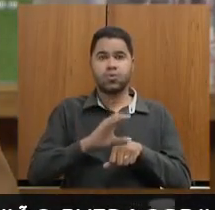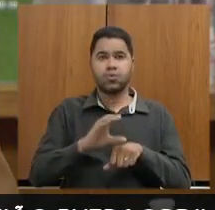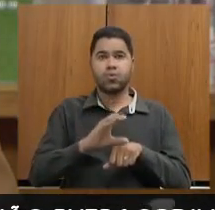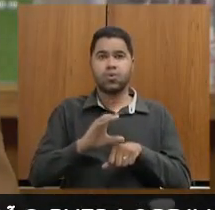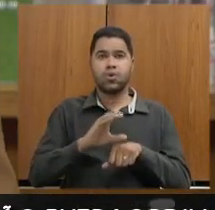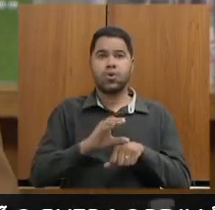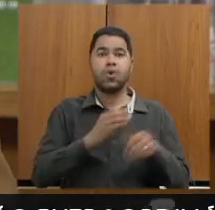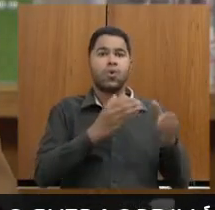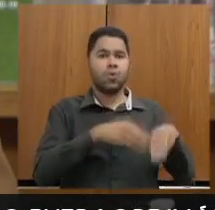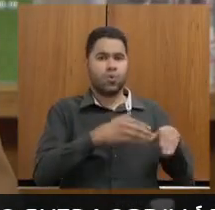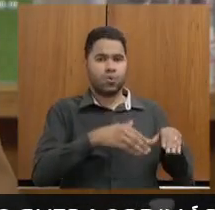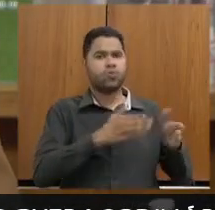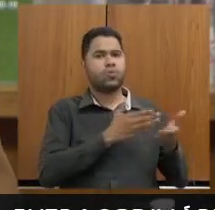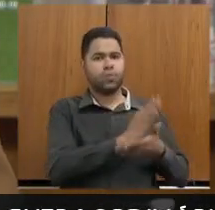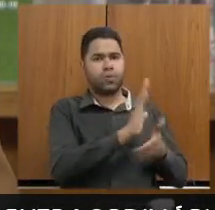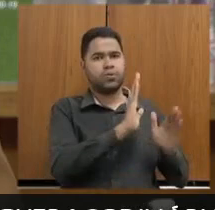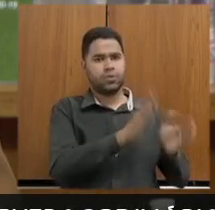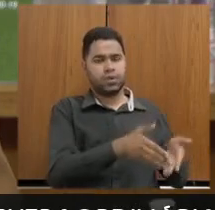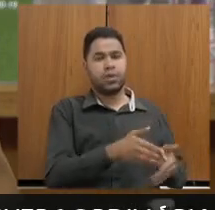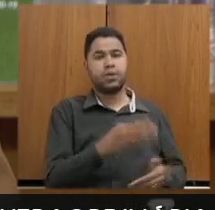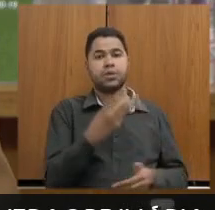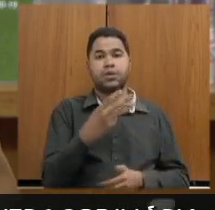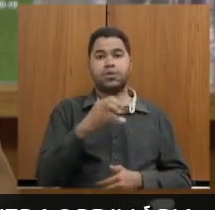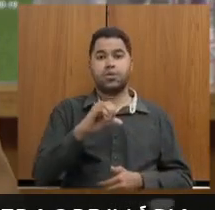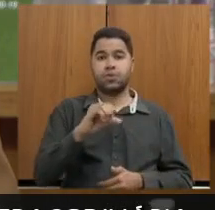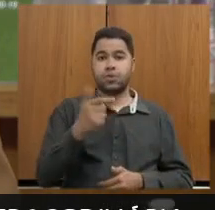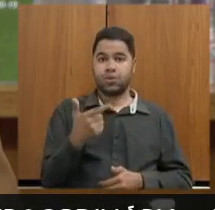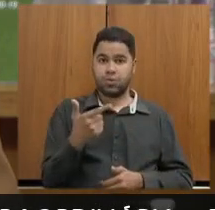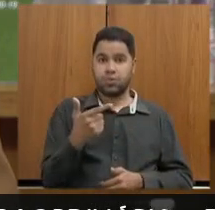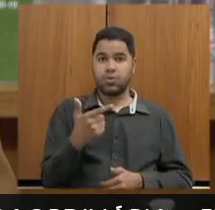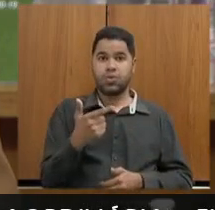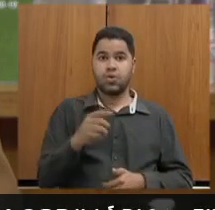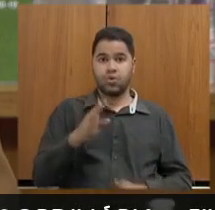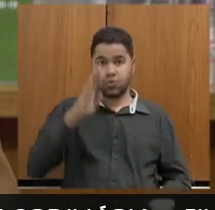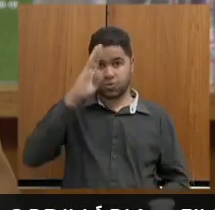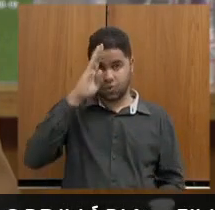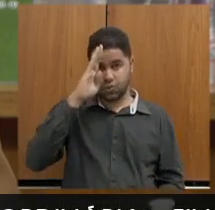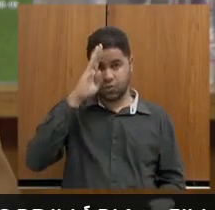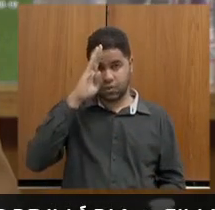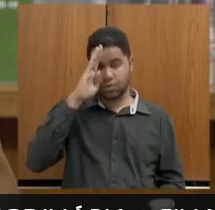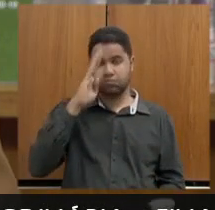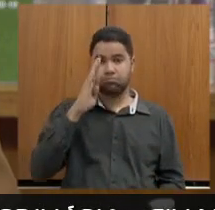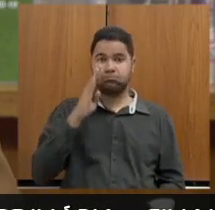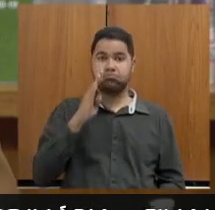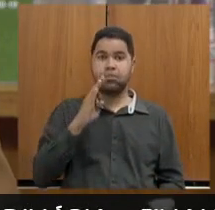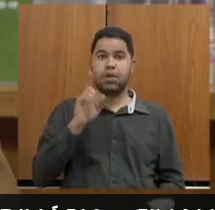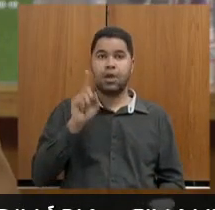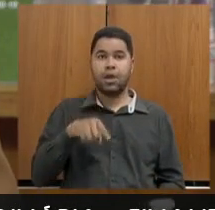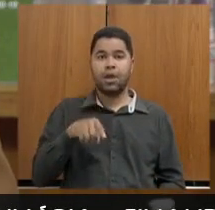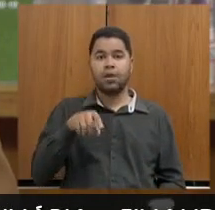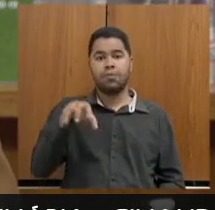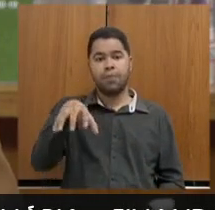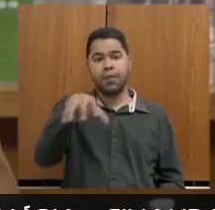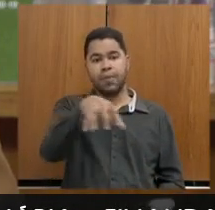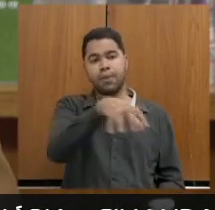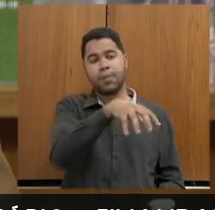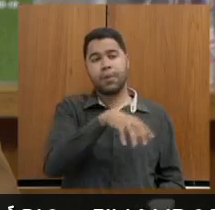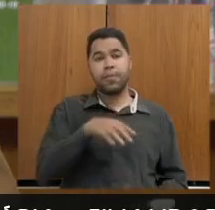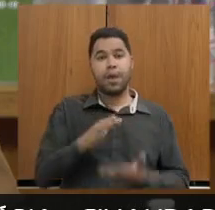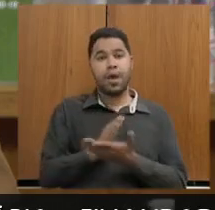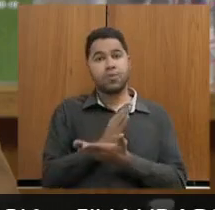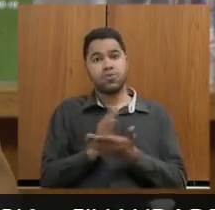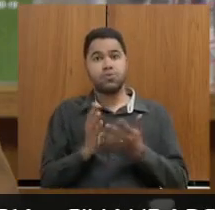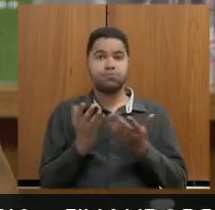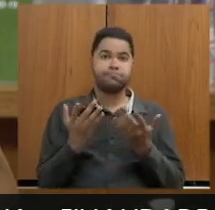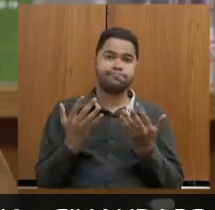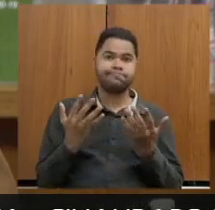do concurso já tá aprovado 392 soldados deve fazer de forma regional também então tem algumas